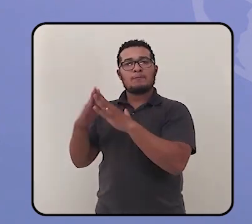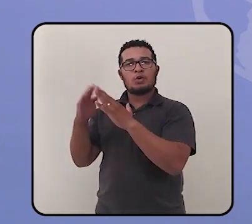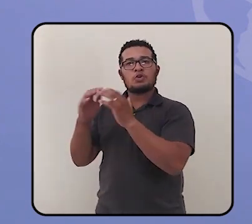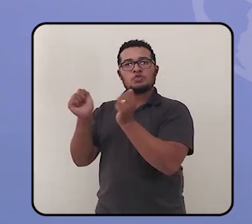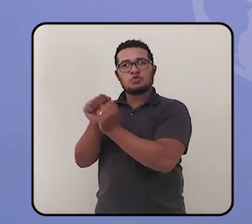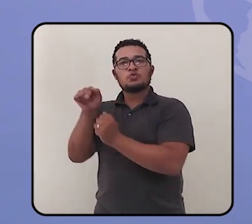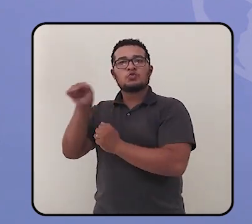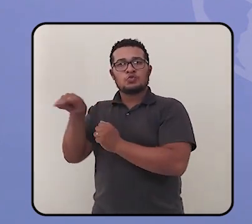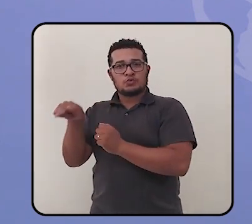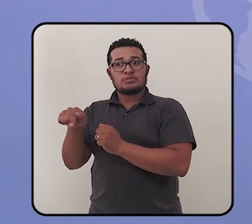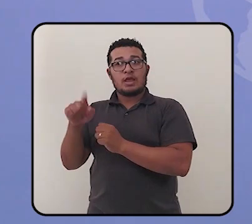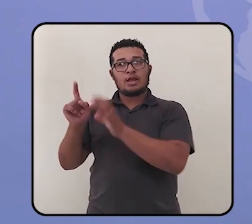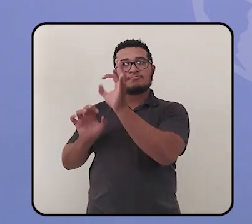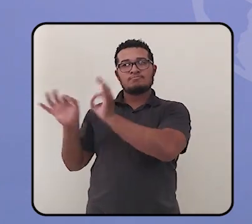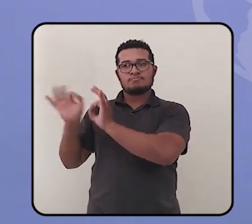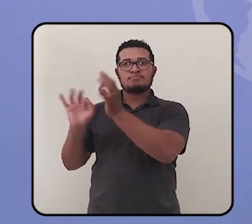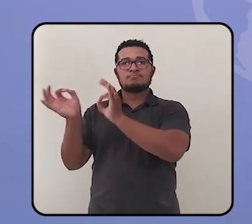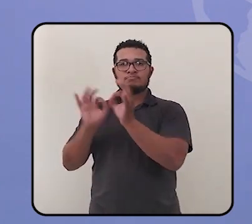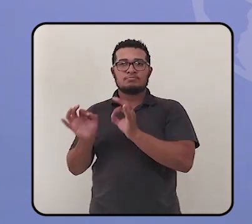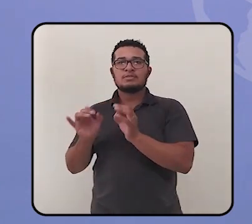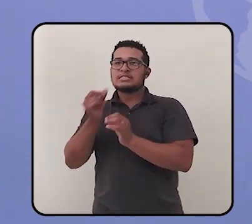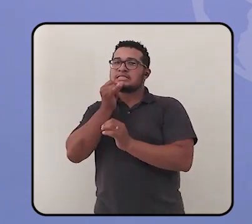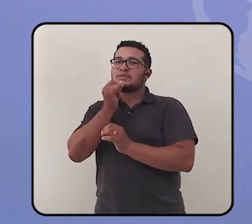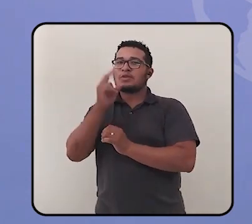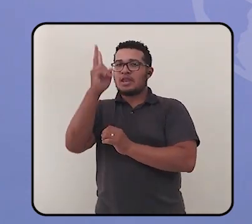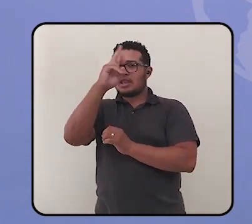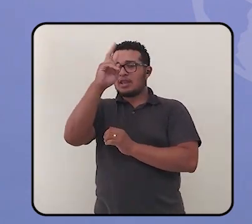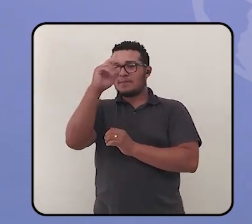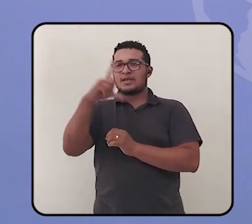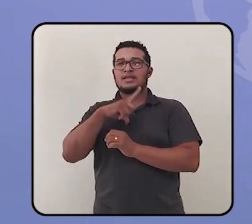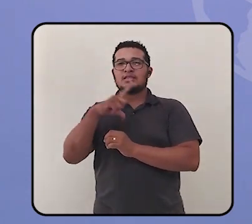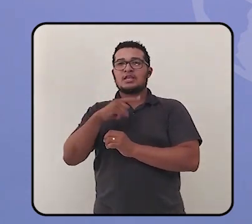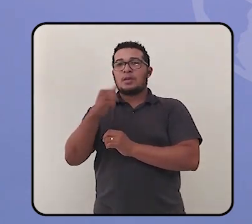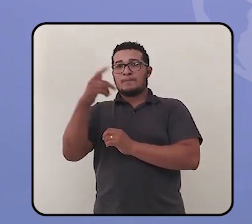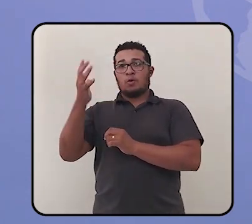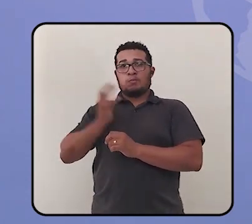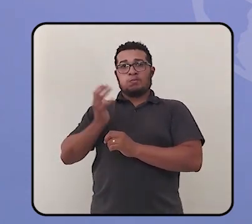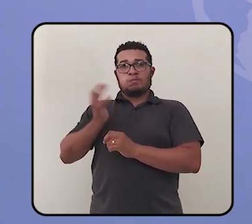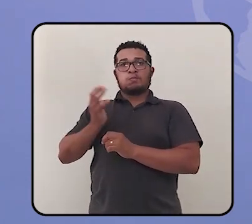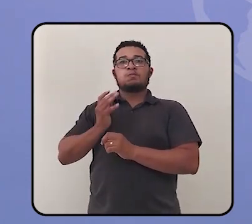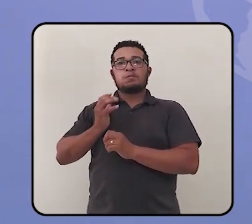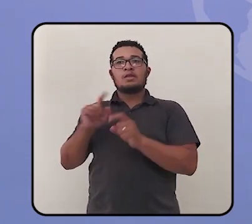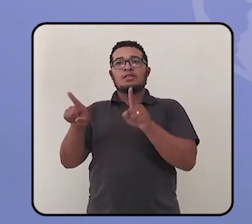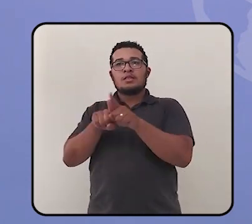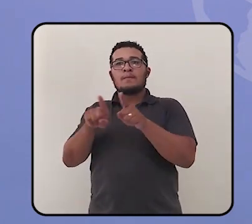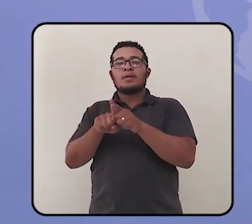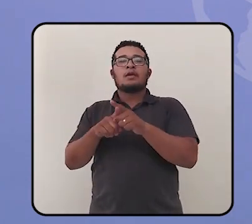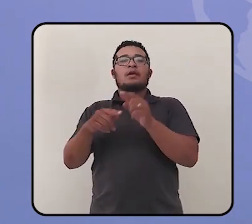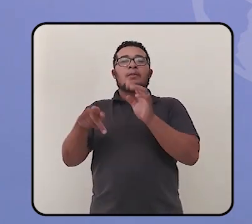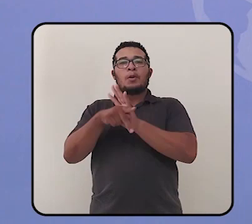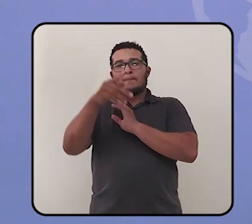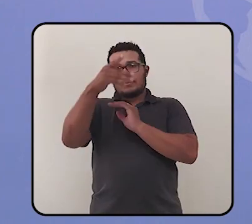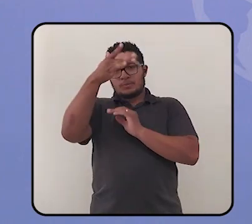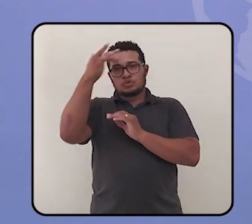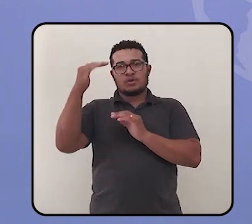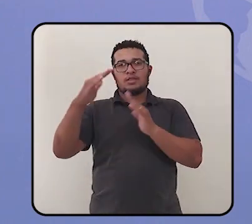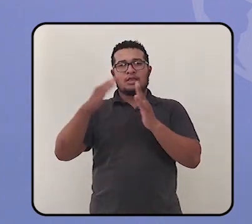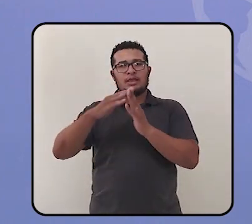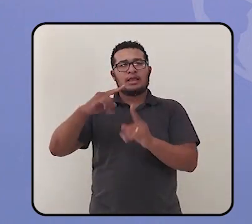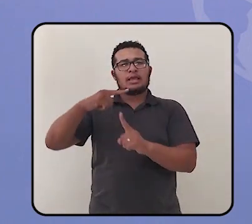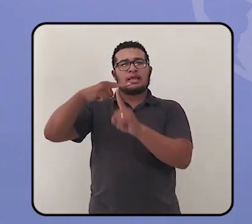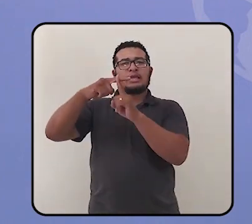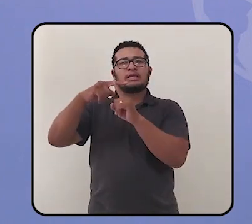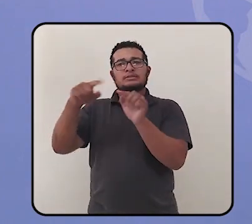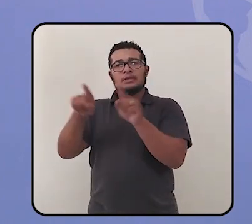e se organizou aquela estrutura senhor feudal clero e os camponeses que eram os vilões e também o servos que tinha que